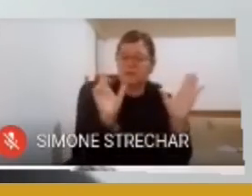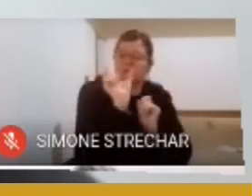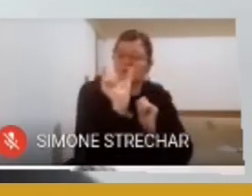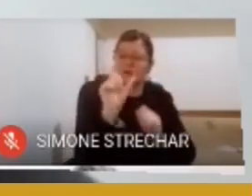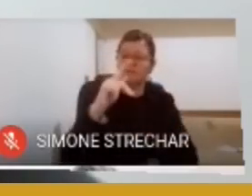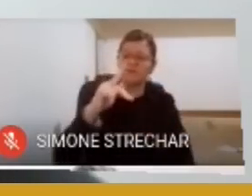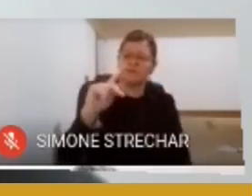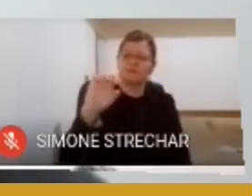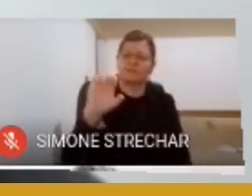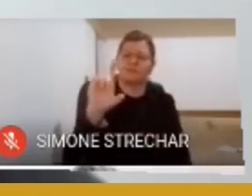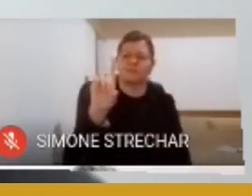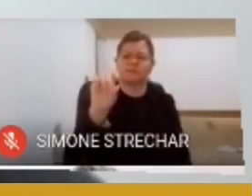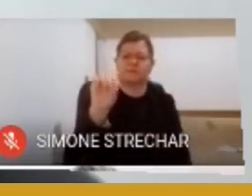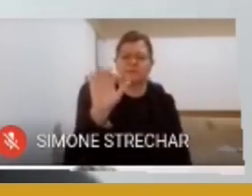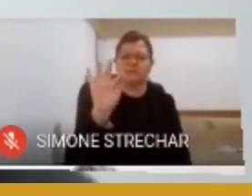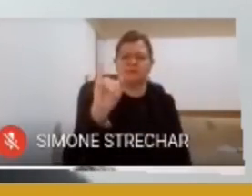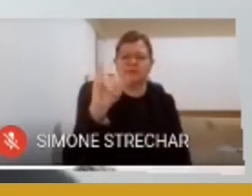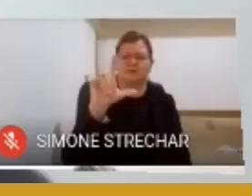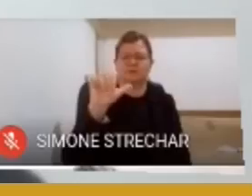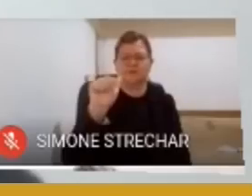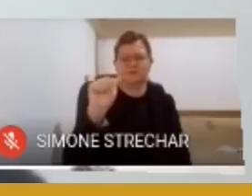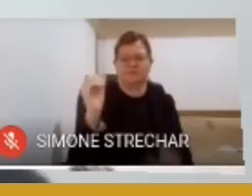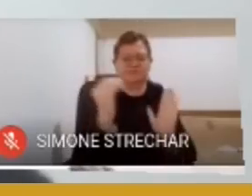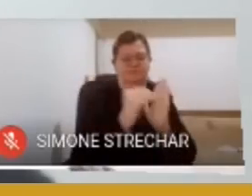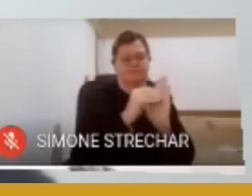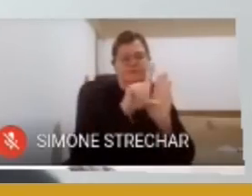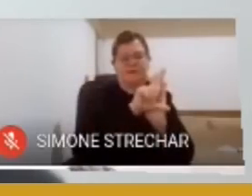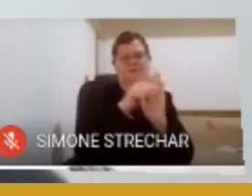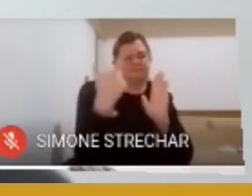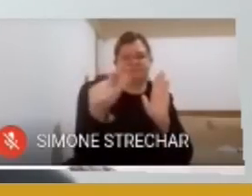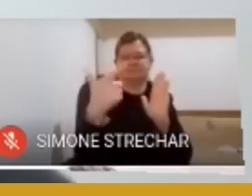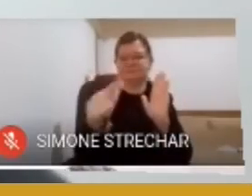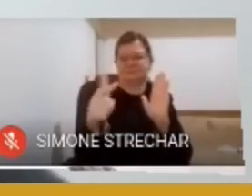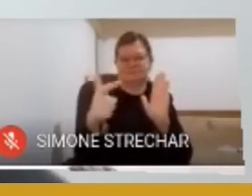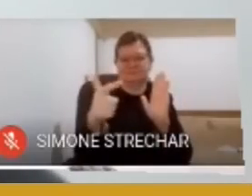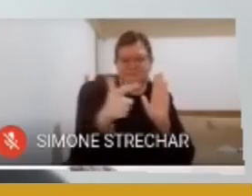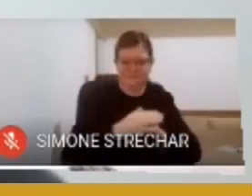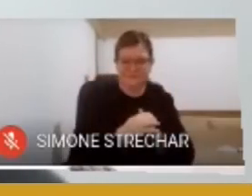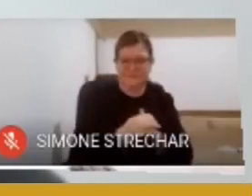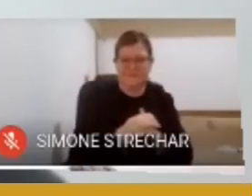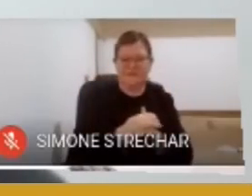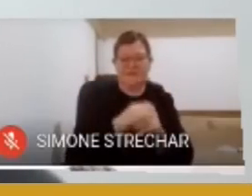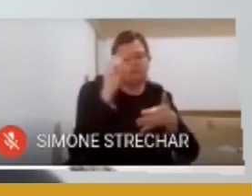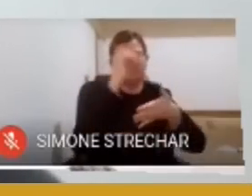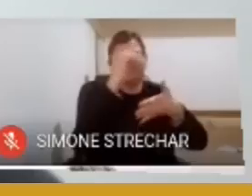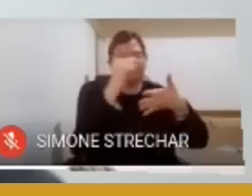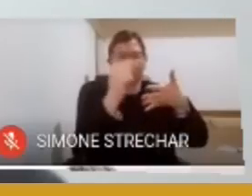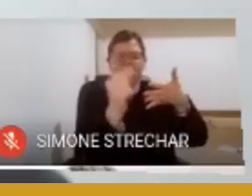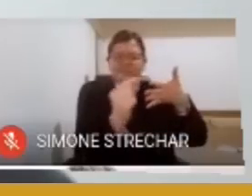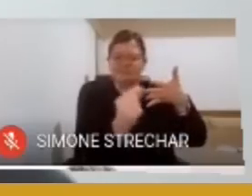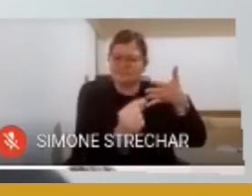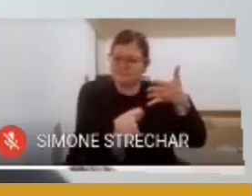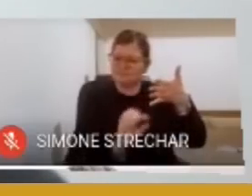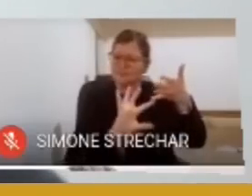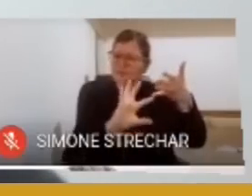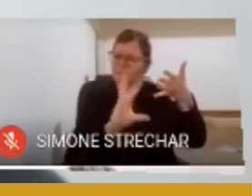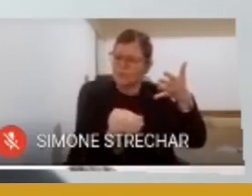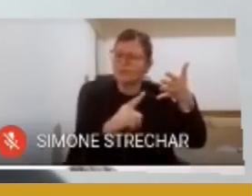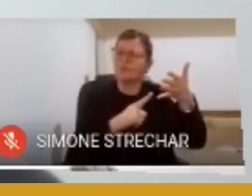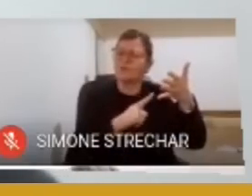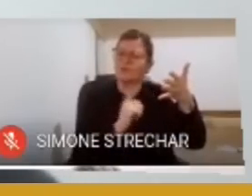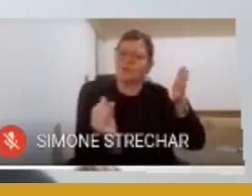vocês estão descritos no Código Penal e em nenhum momento o termo pedofilia vai aparecer como